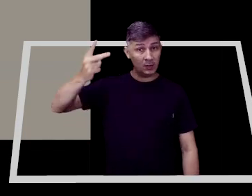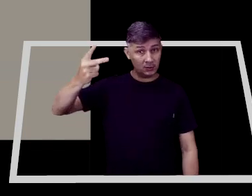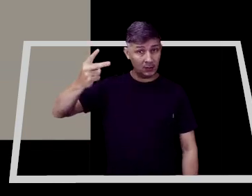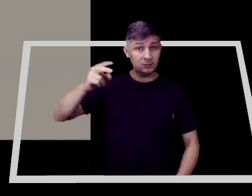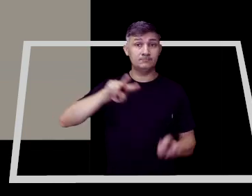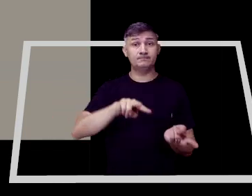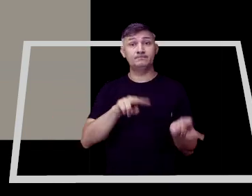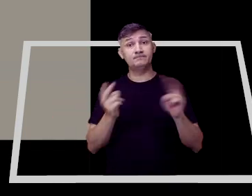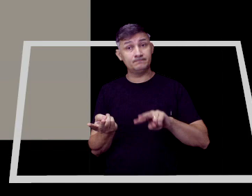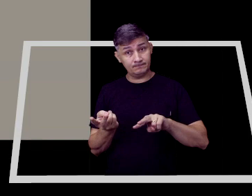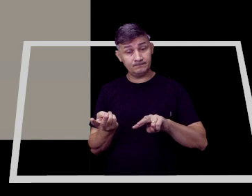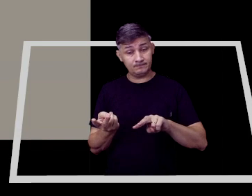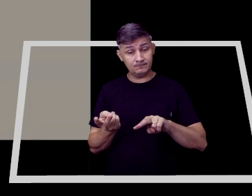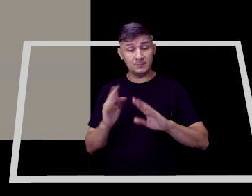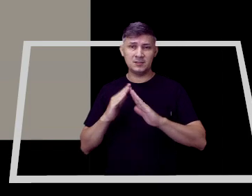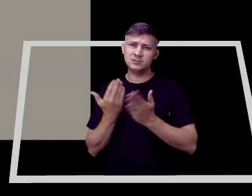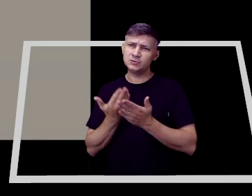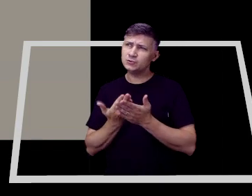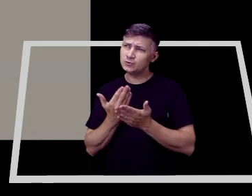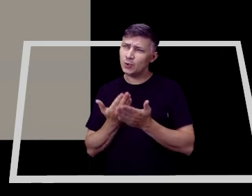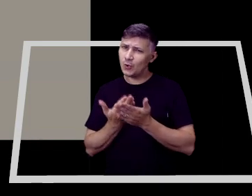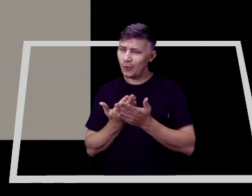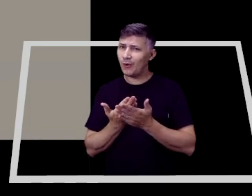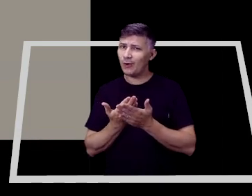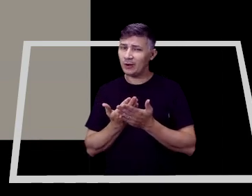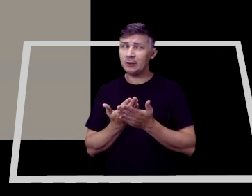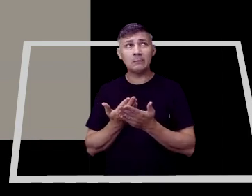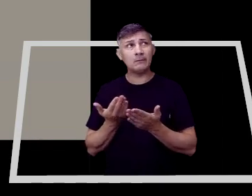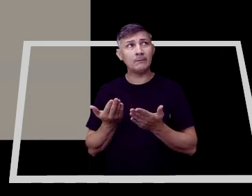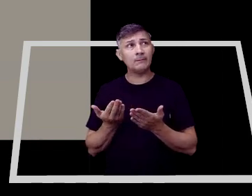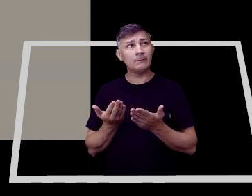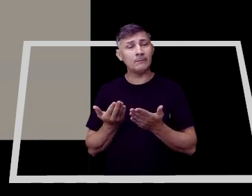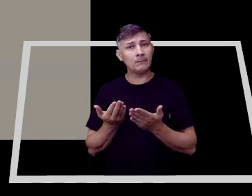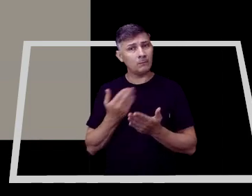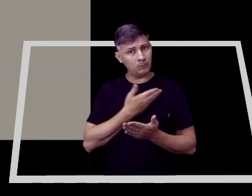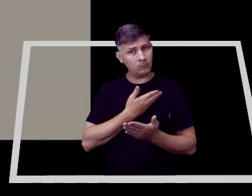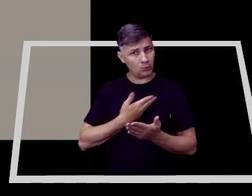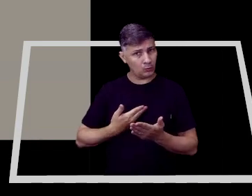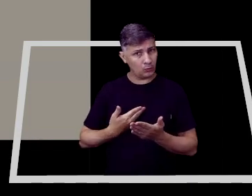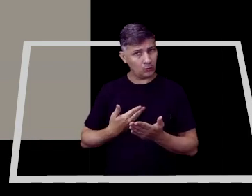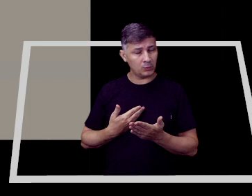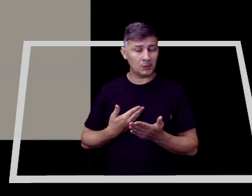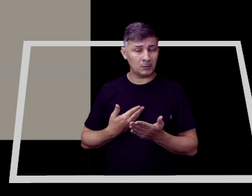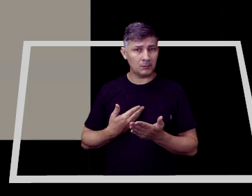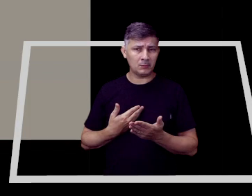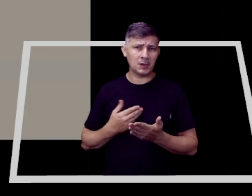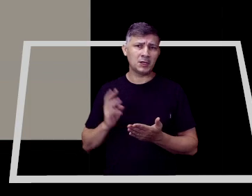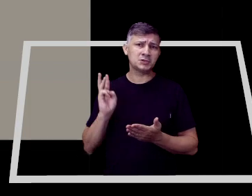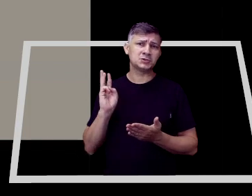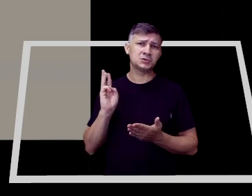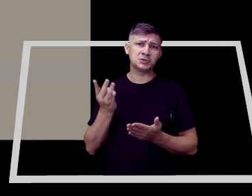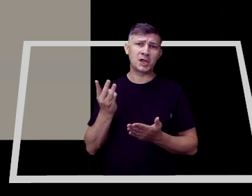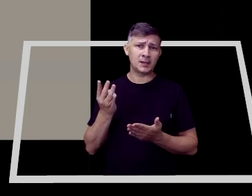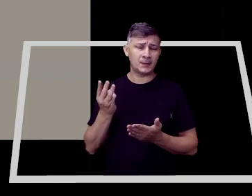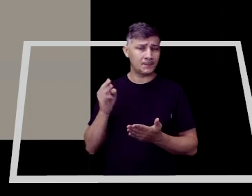uma escola pública, de aproximadamente 3 mil metros